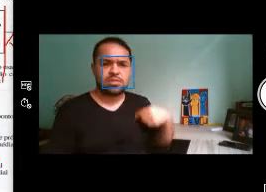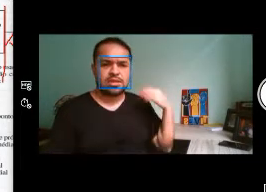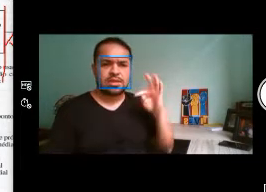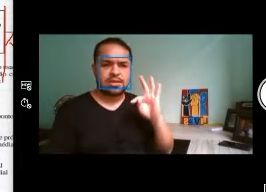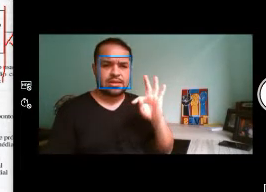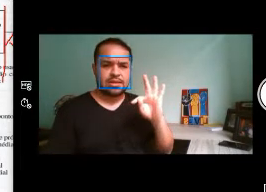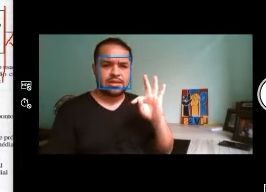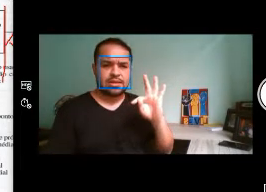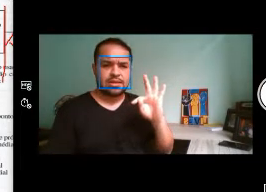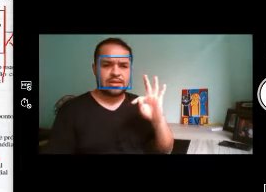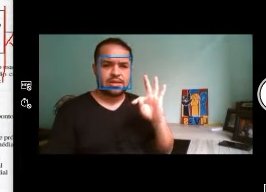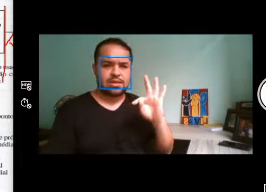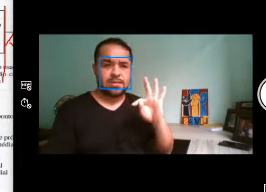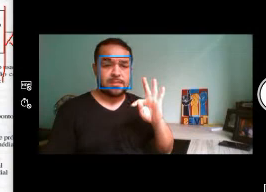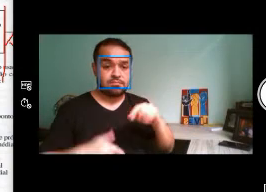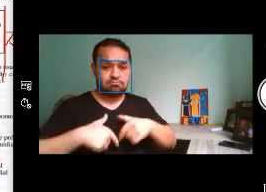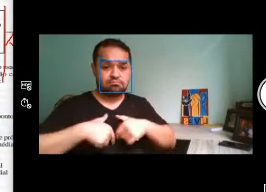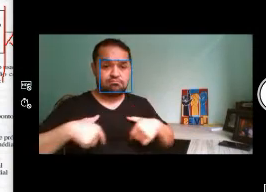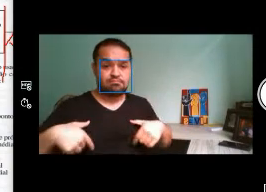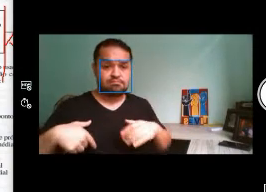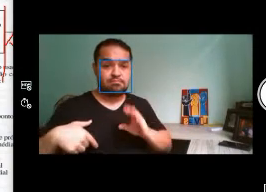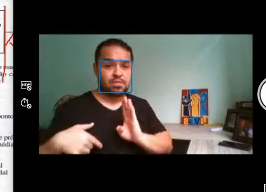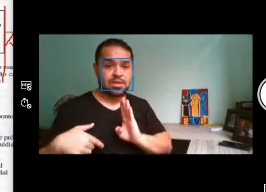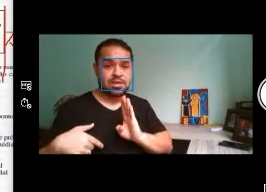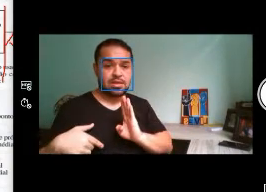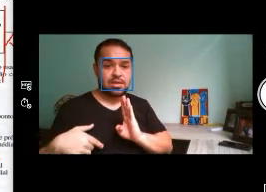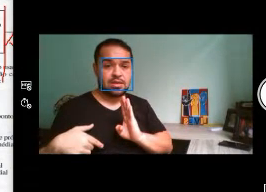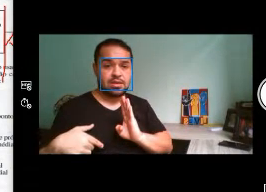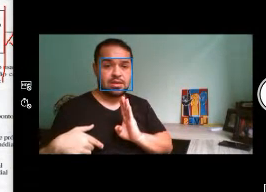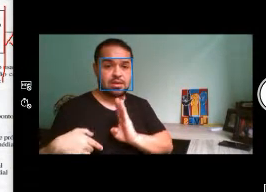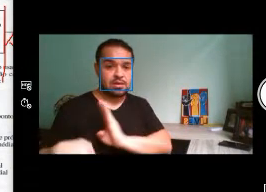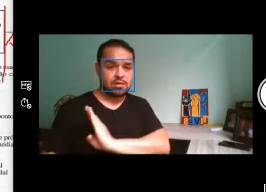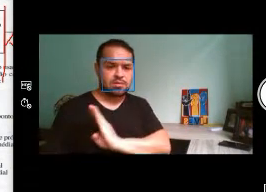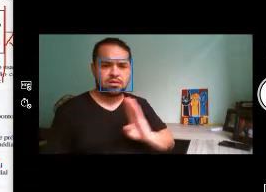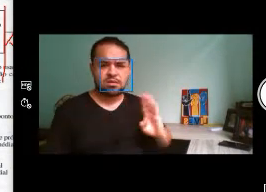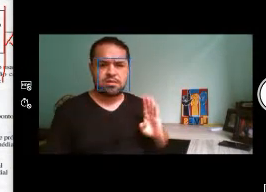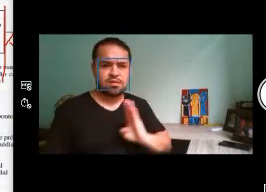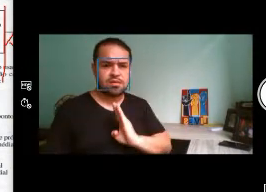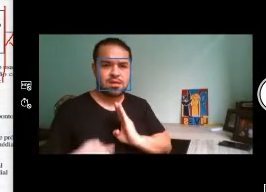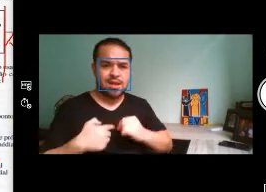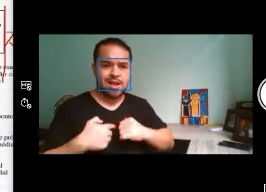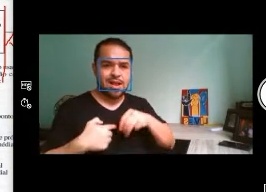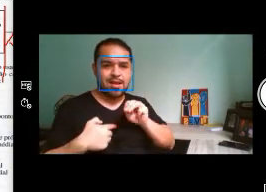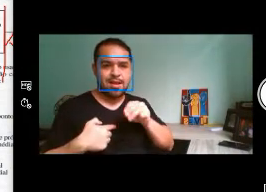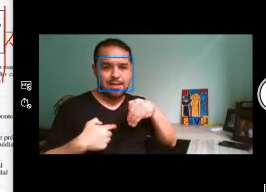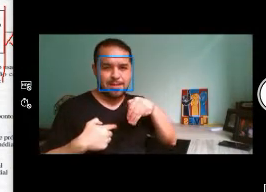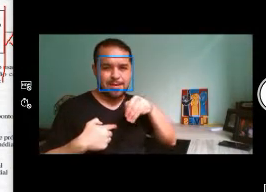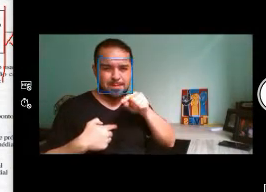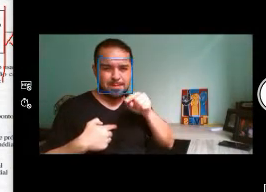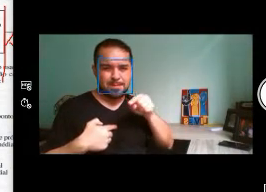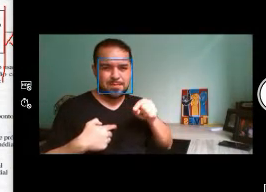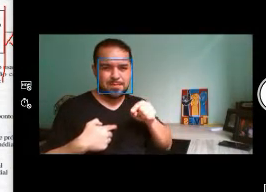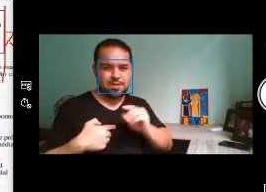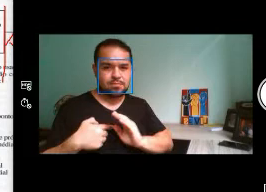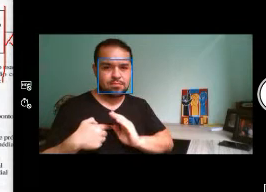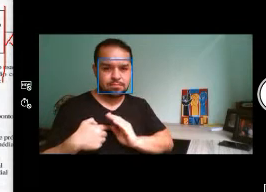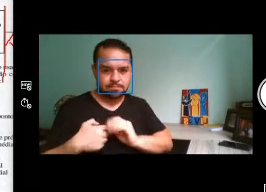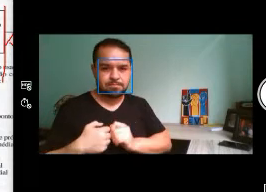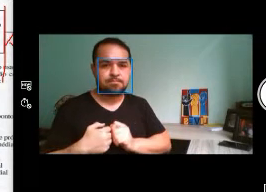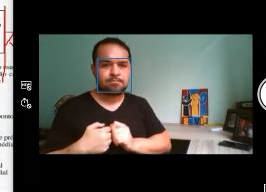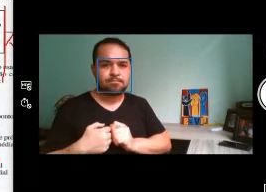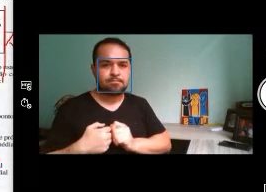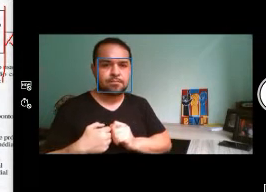TBM para indicar a localização, T sendo o tronco, B sendo a parte do busto, M